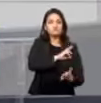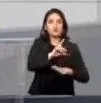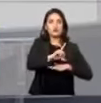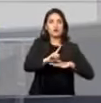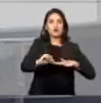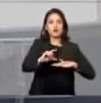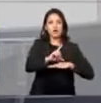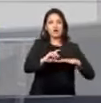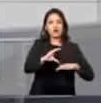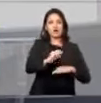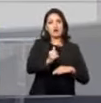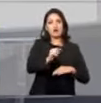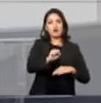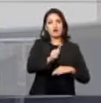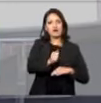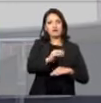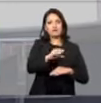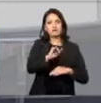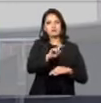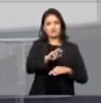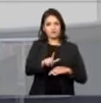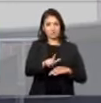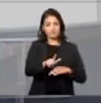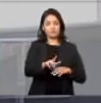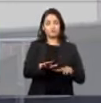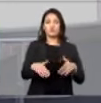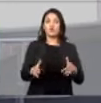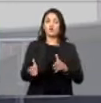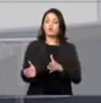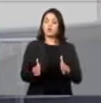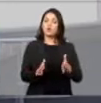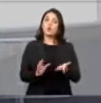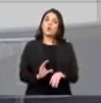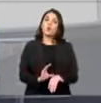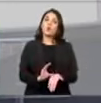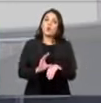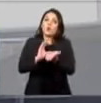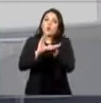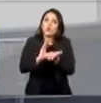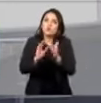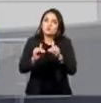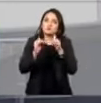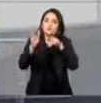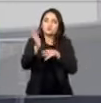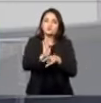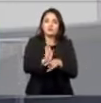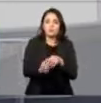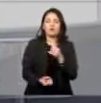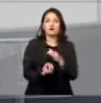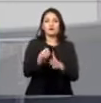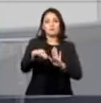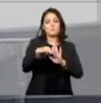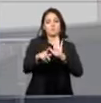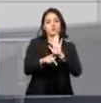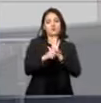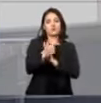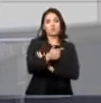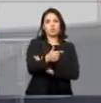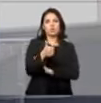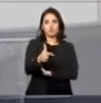O Conselho Superior de Cinema foi criado pela medida provisória 228, que estabelece a